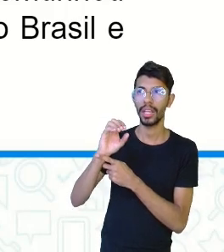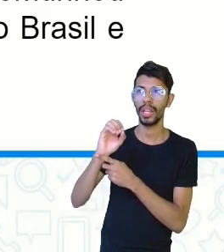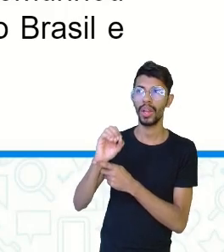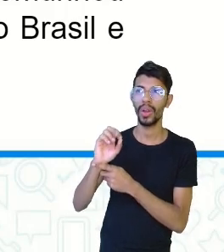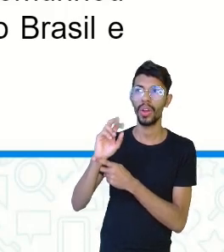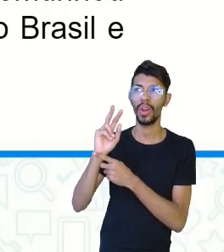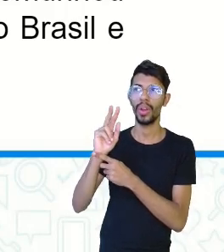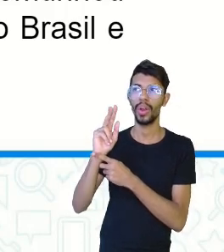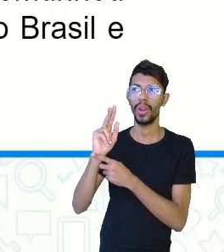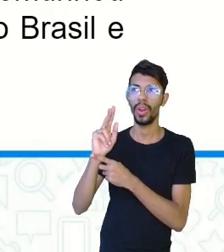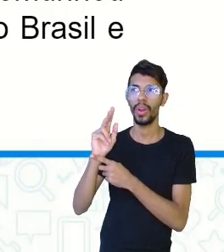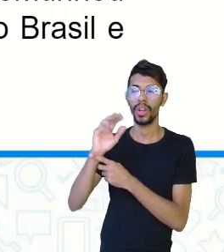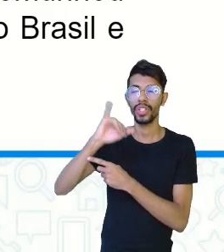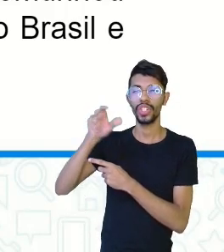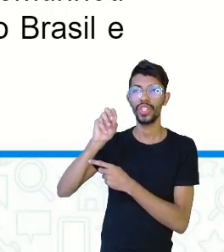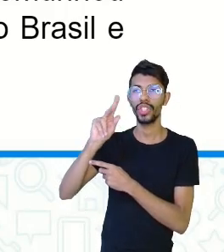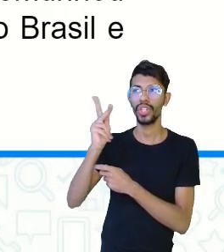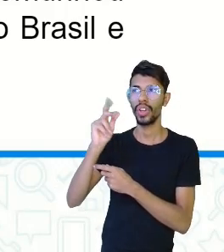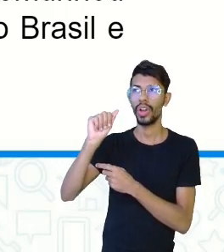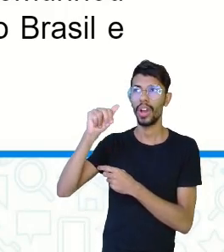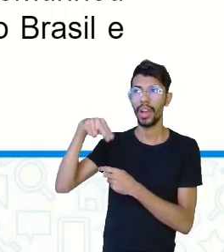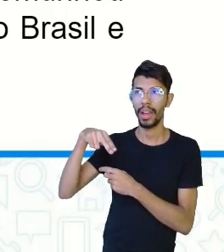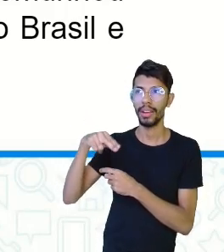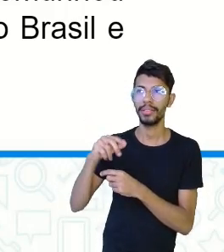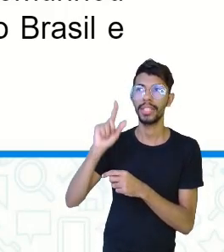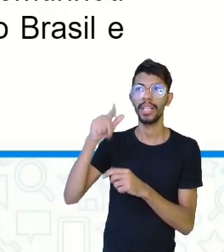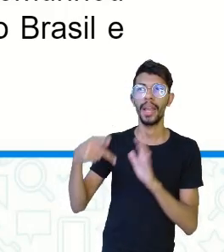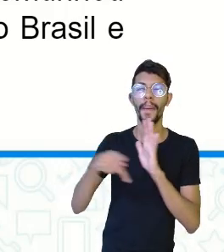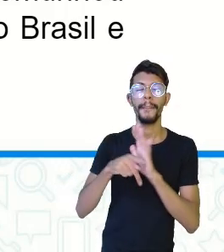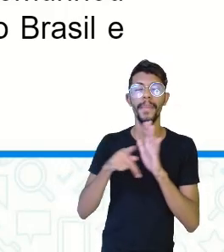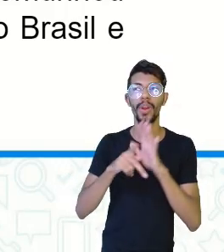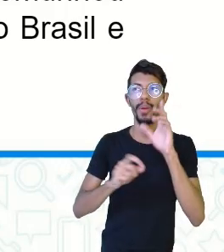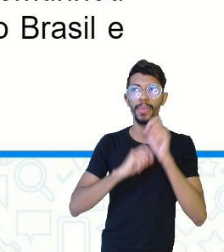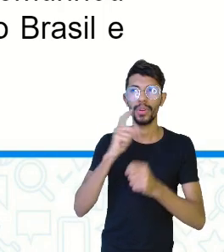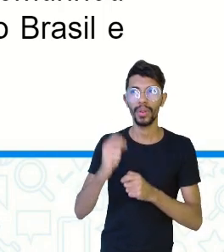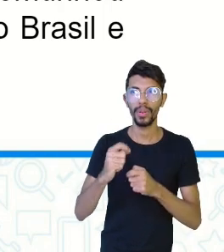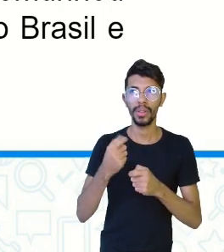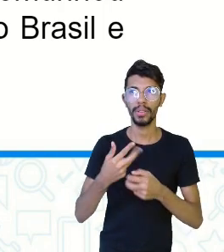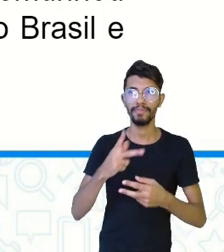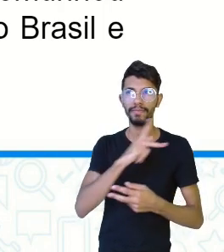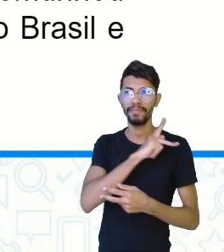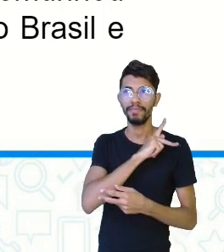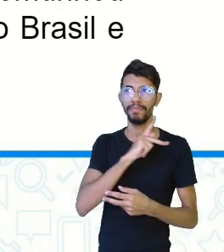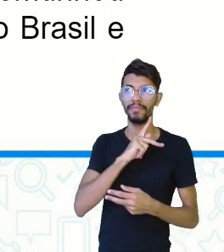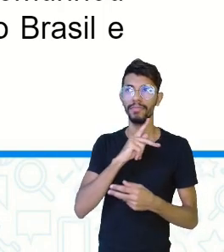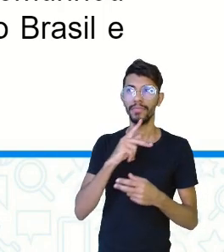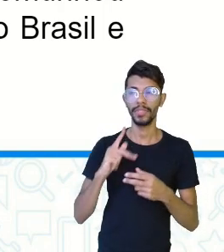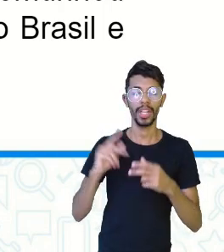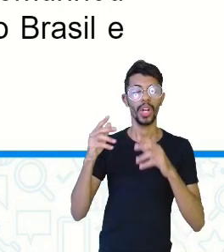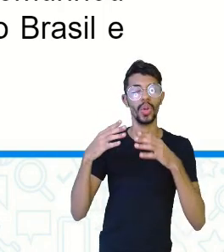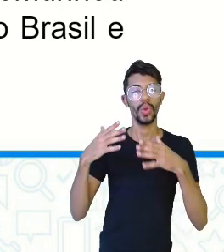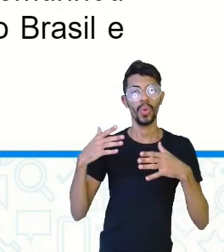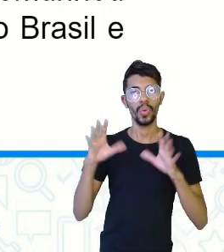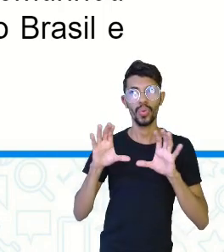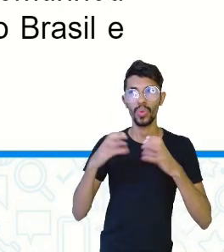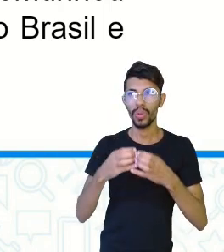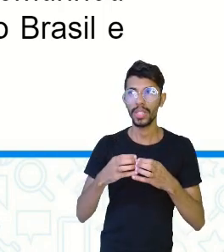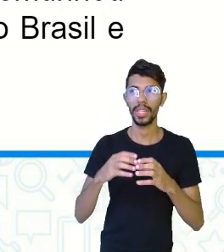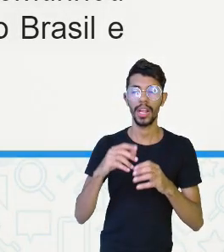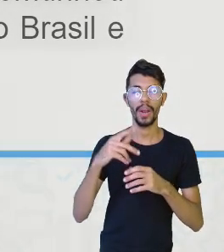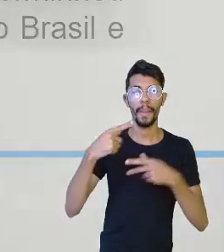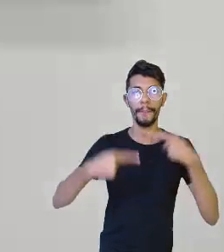o presidente do Conselho Político de Olinda. Então, com o passar do tempo, as pessoas que não sabiam falar